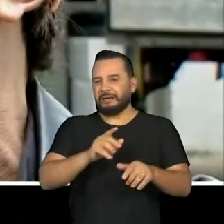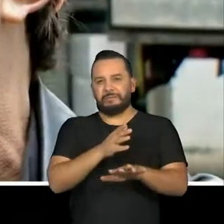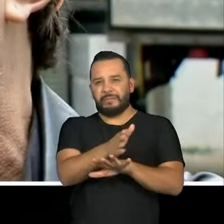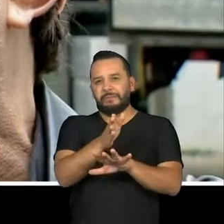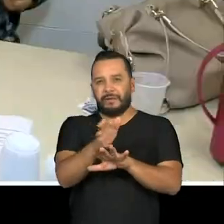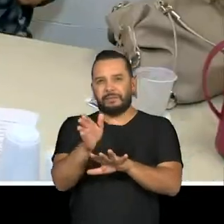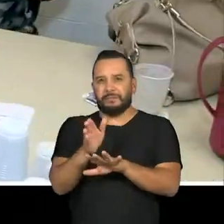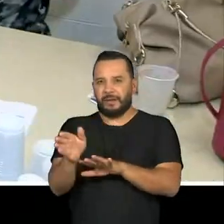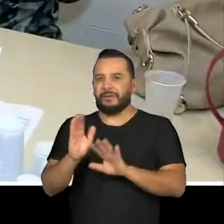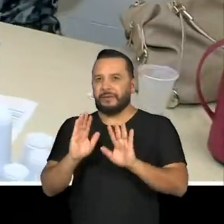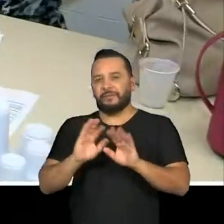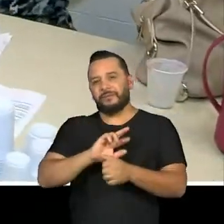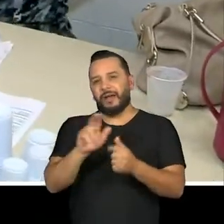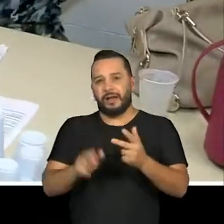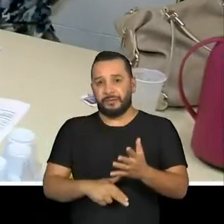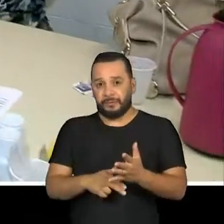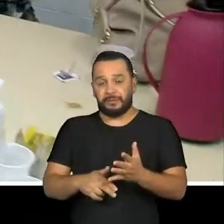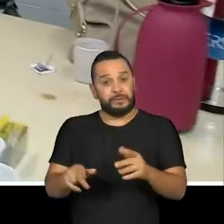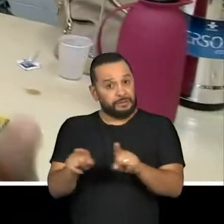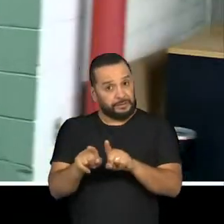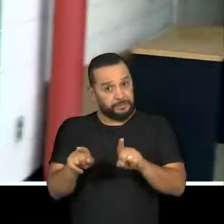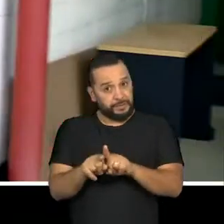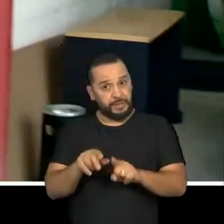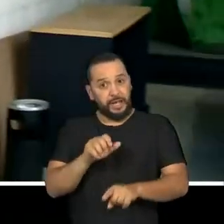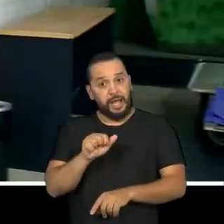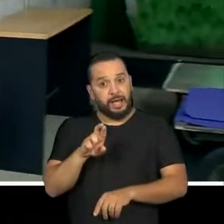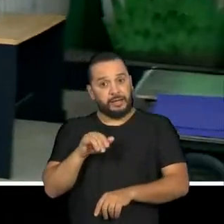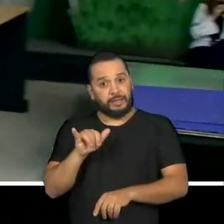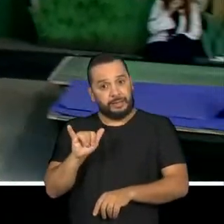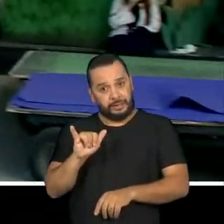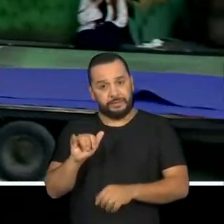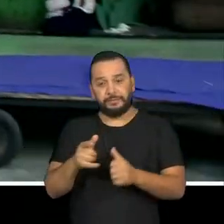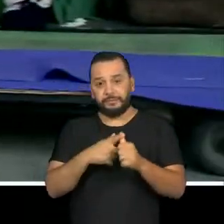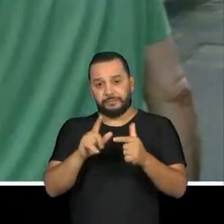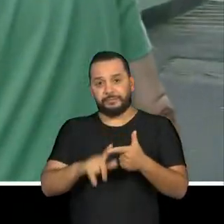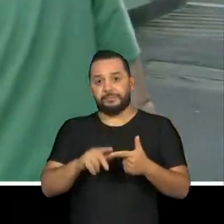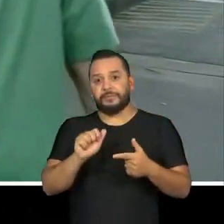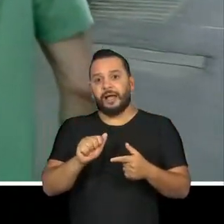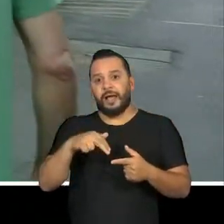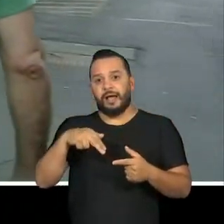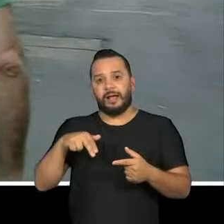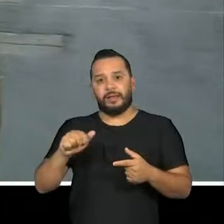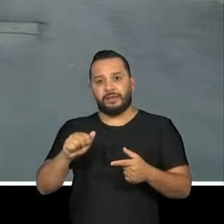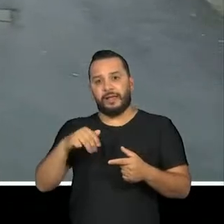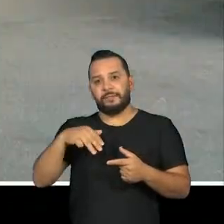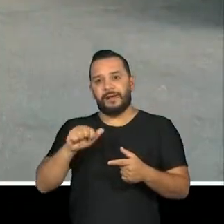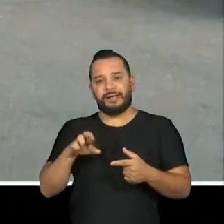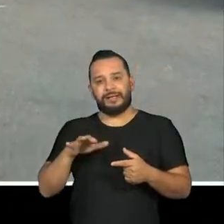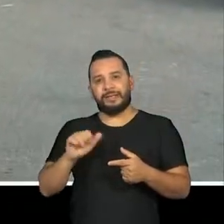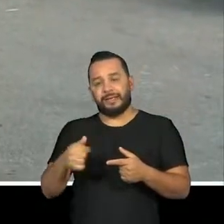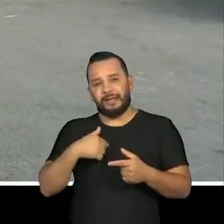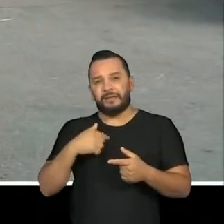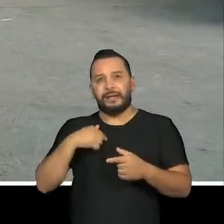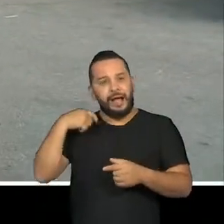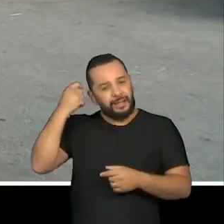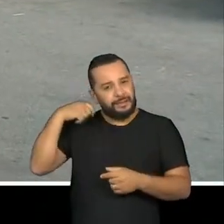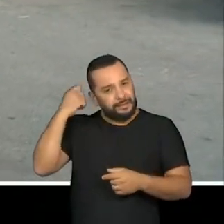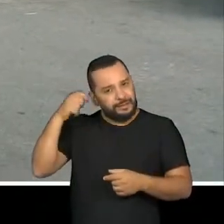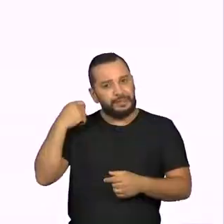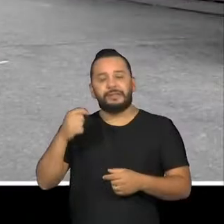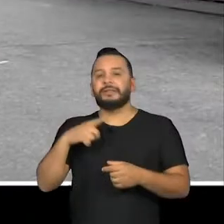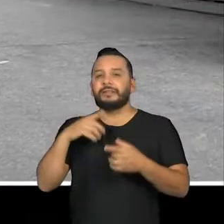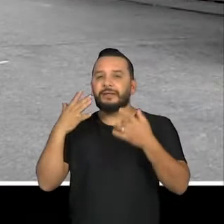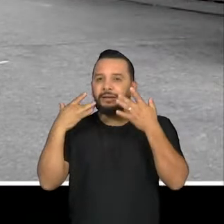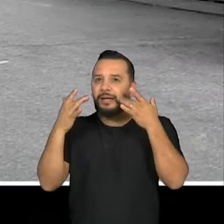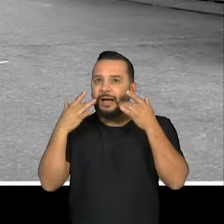estou ensaiando com ela. Além do Ari, teremos a presença também da atriz, dramaturga e diretora de teatro e de